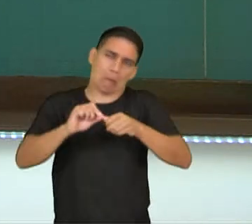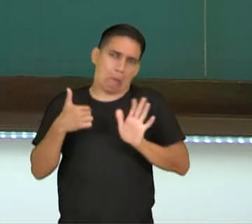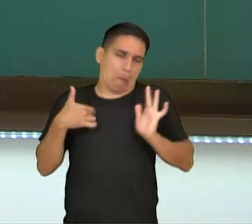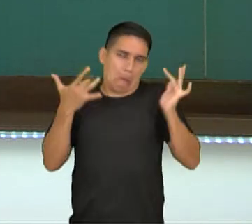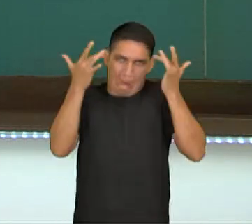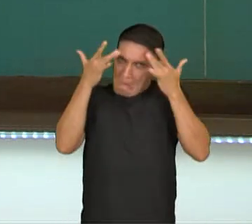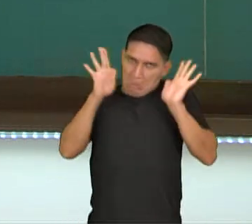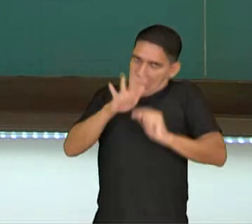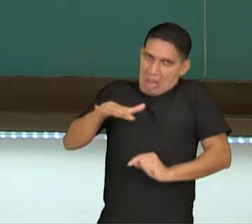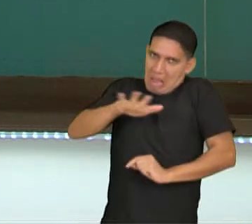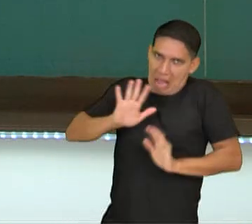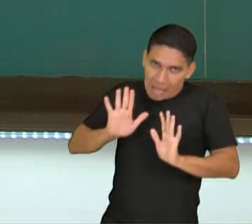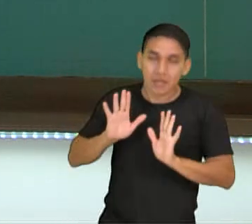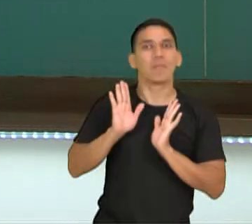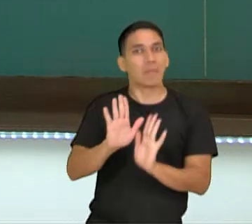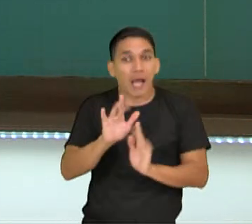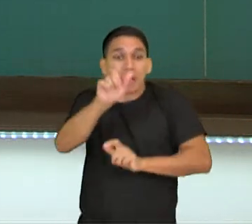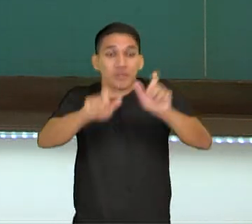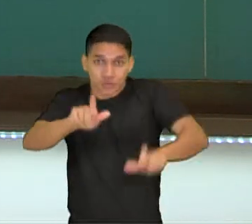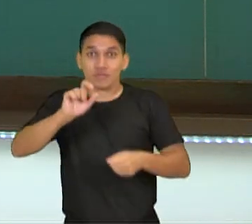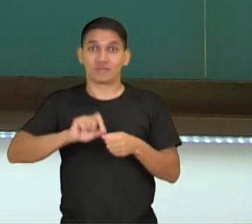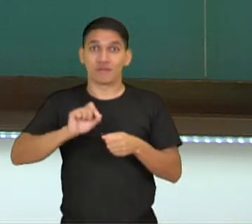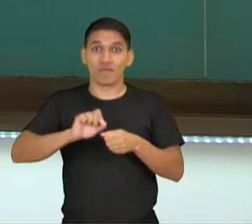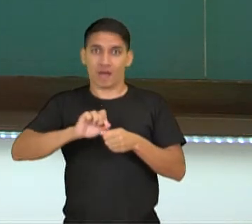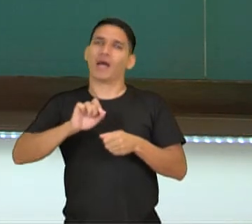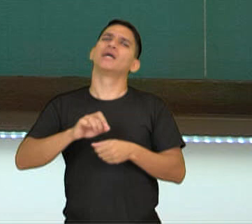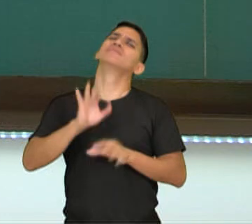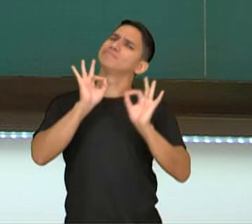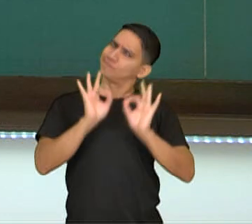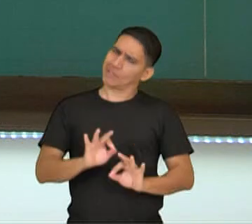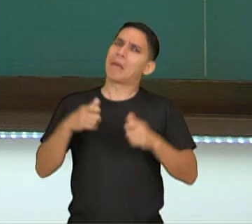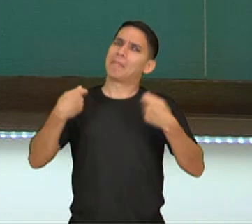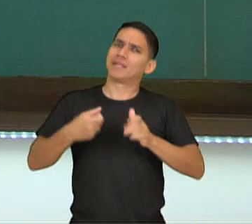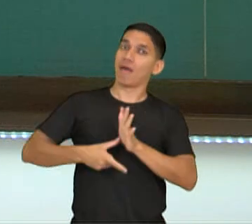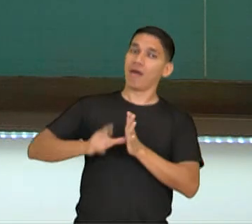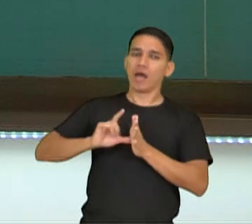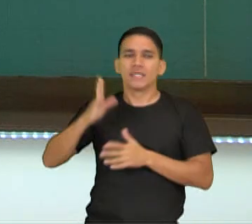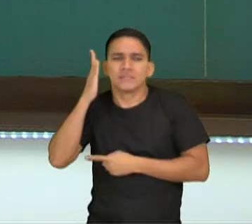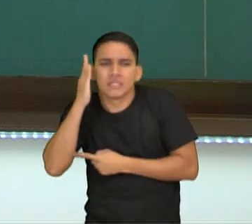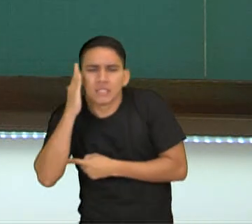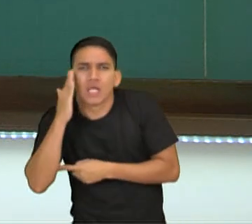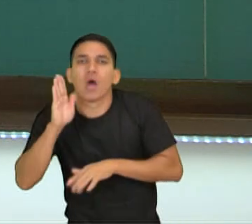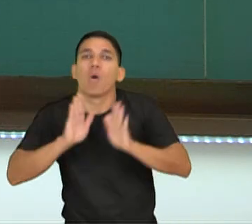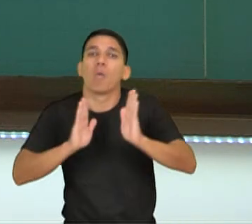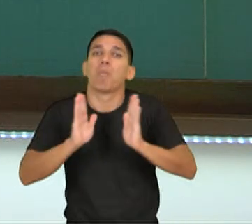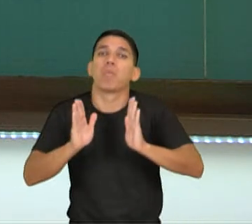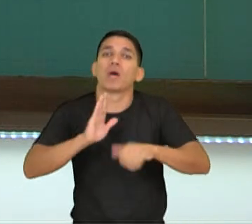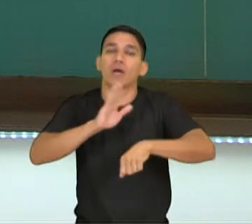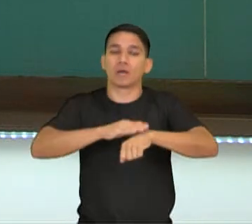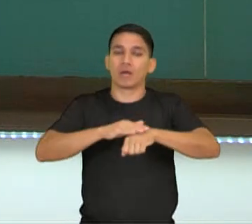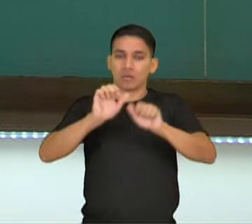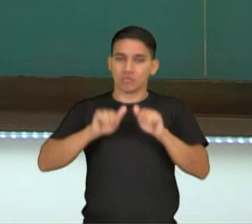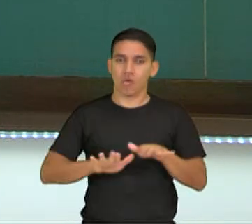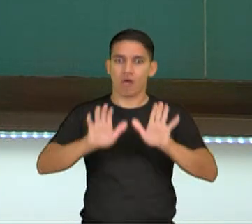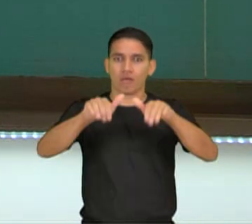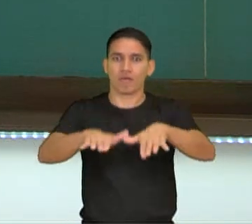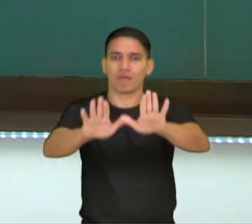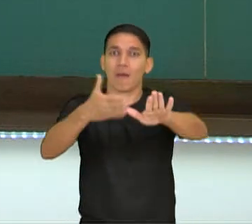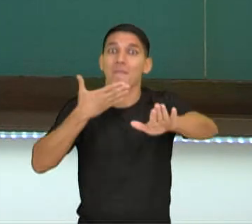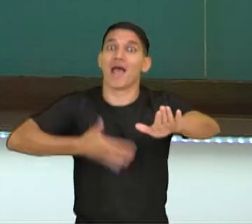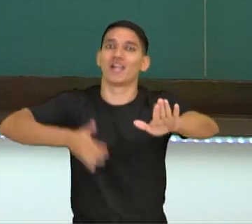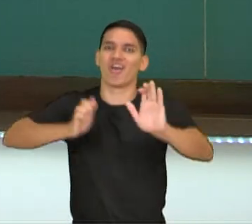muito dessa área, Mas quem faz, com certeza tem que conhecer os movimentos do período para poder pegar as melhores